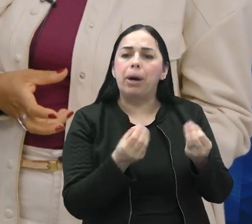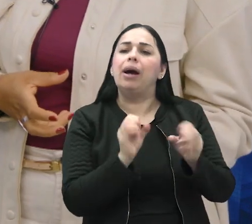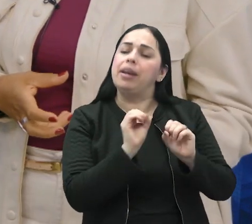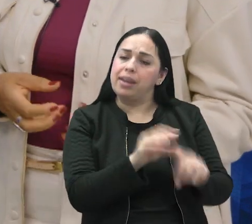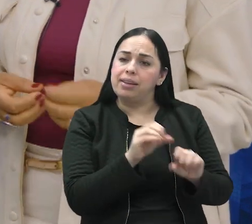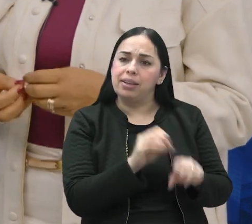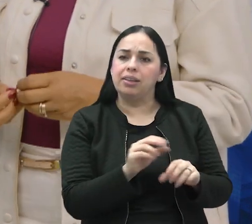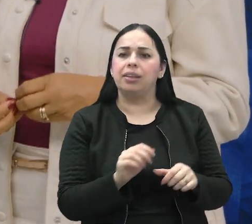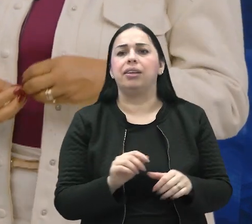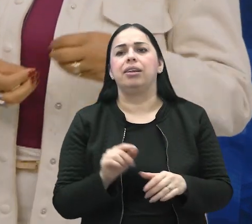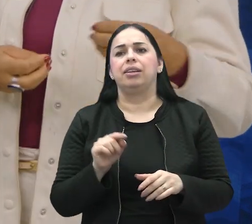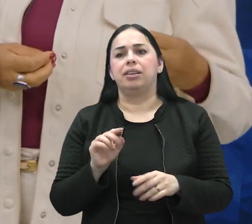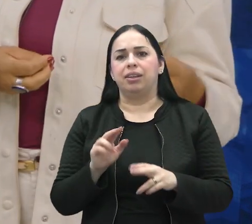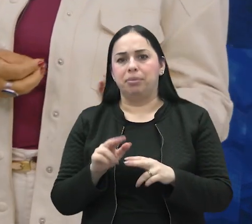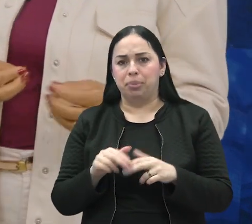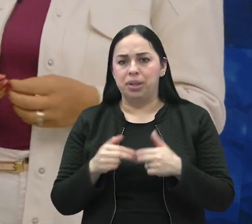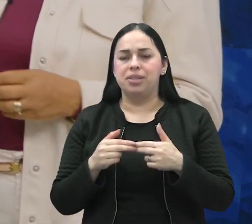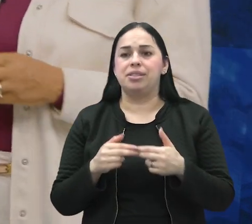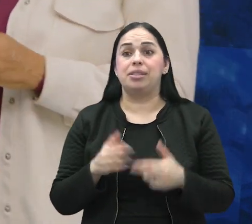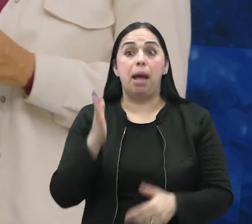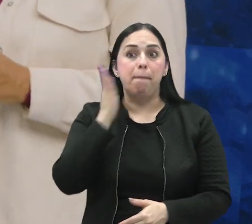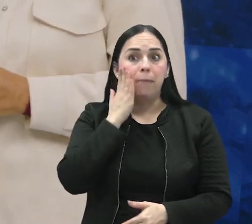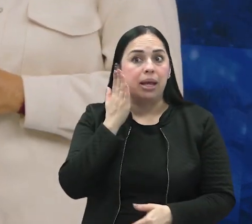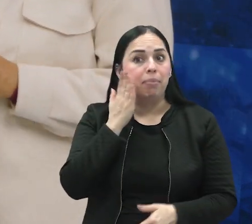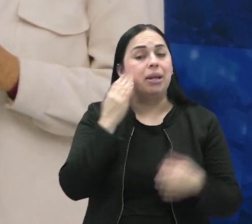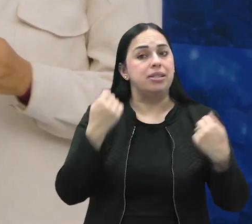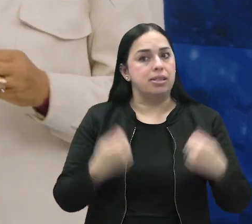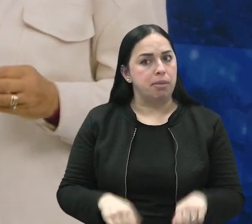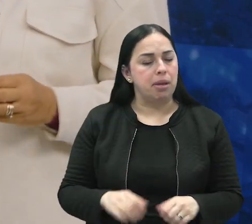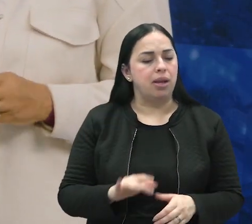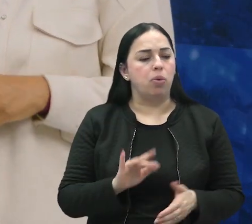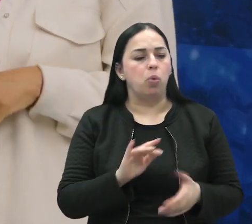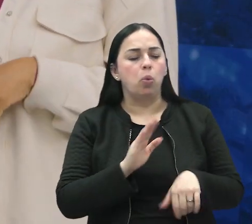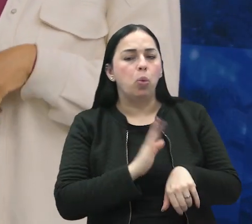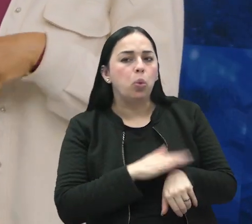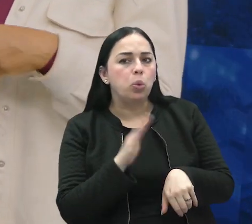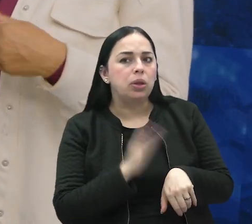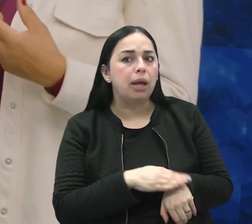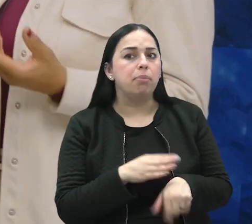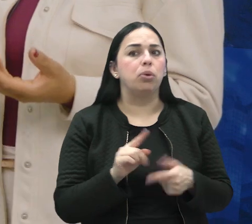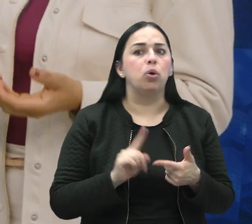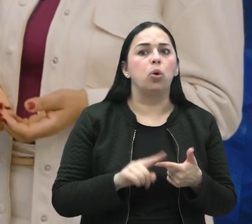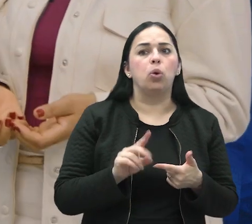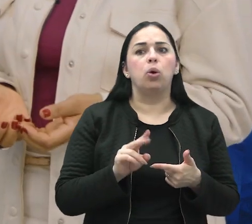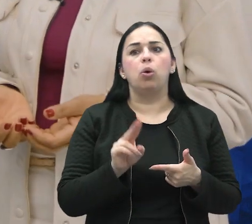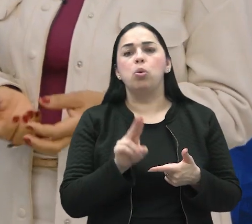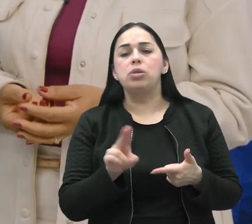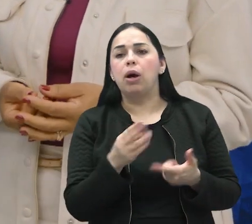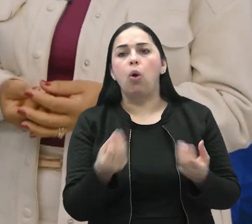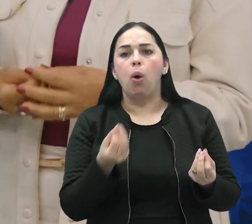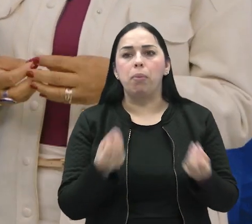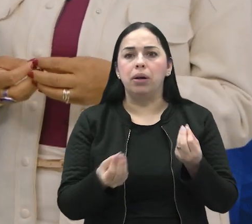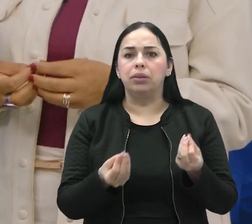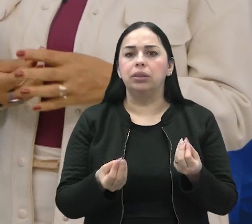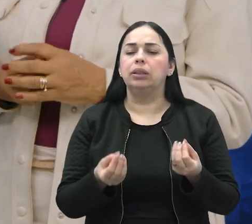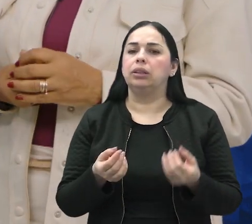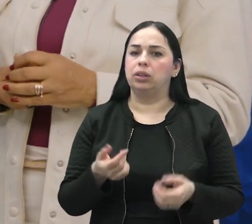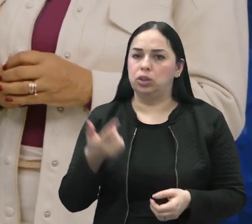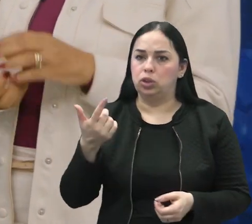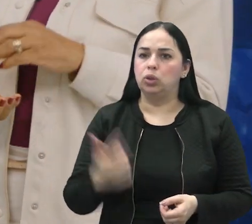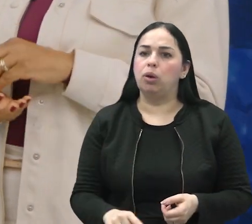usar, né? Então, desde a escola, claro, sabendo usar, sabendo como usar, né?